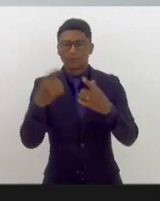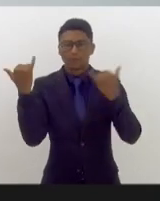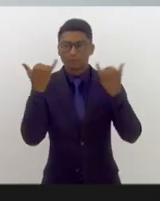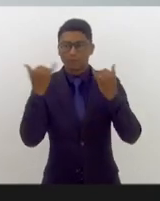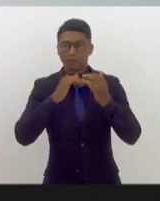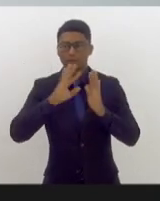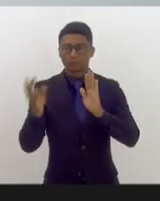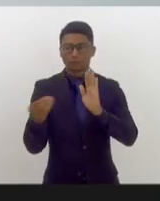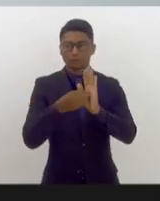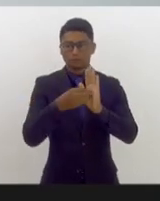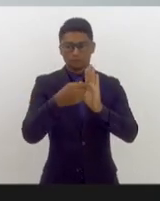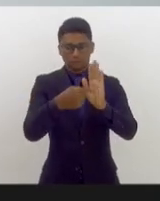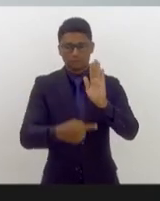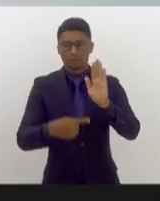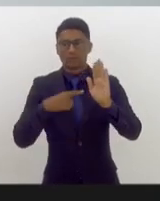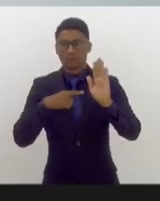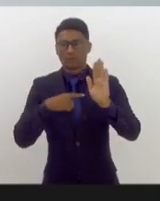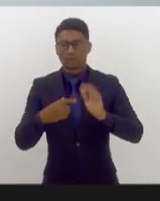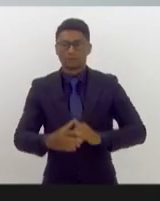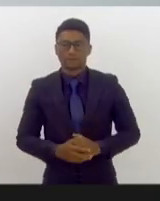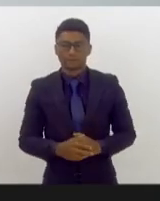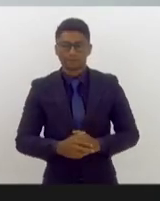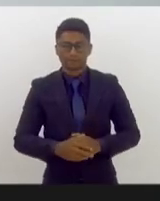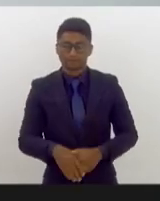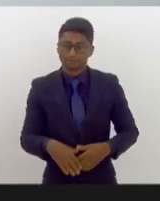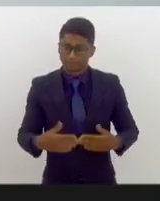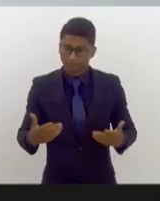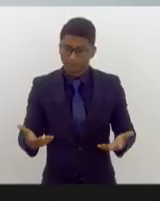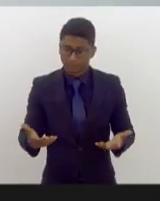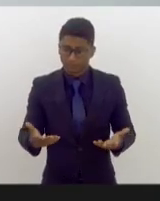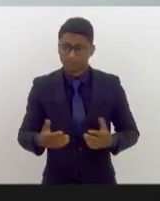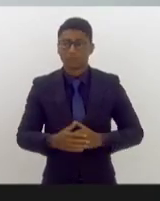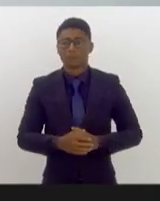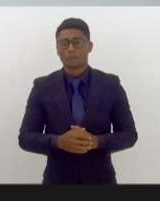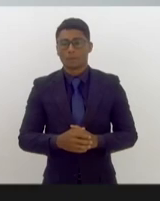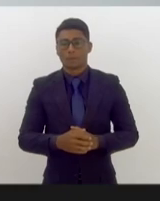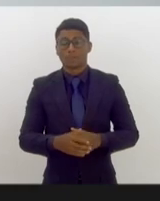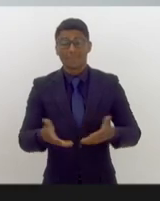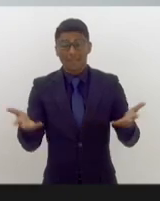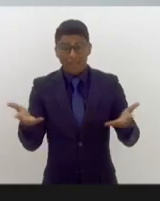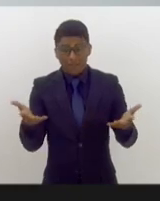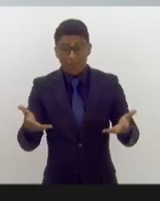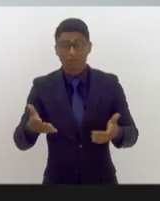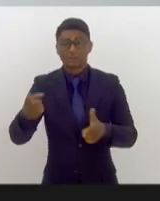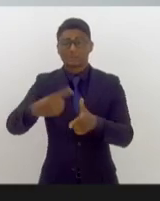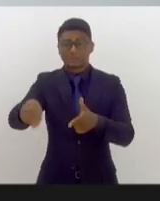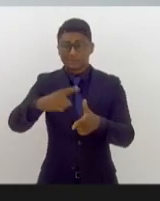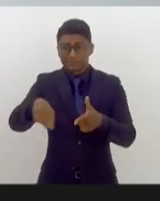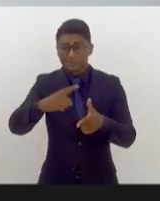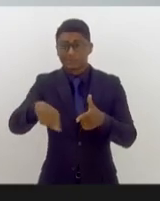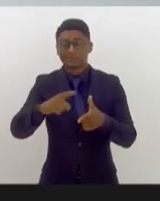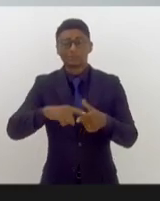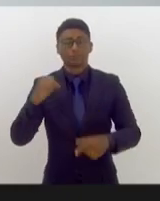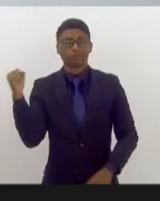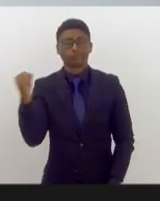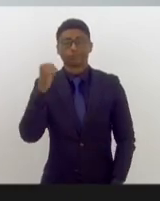que essa situação ela agora se torna mais aguda, mas já